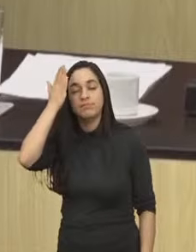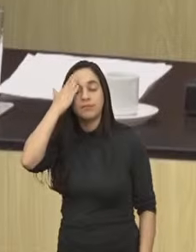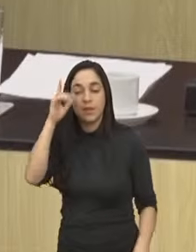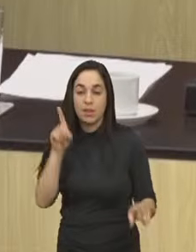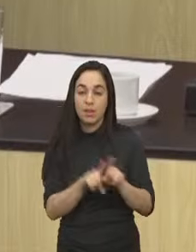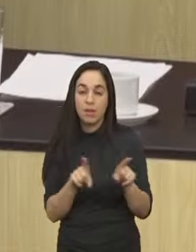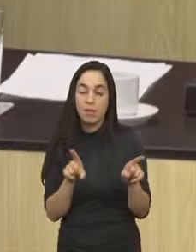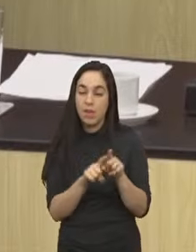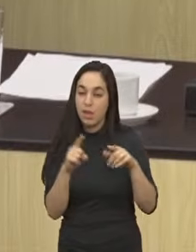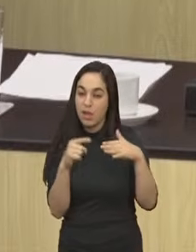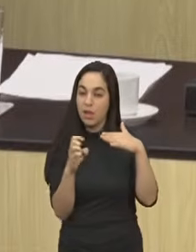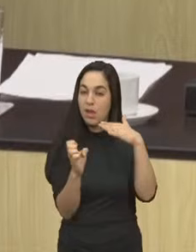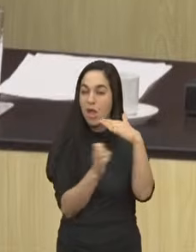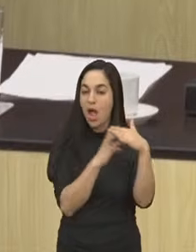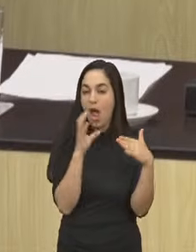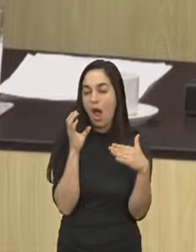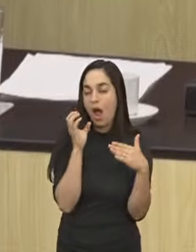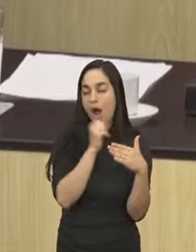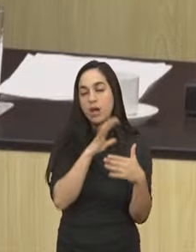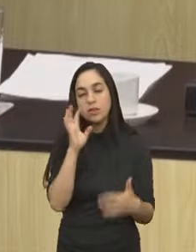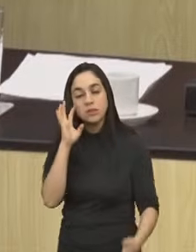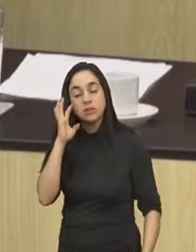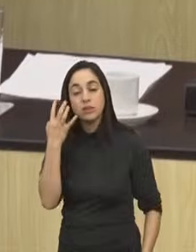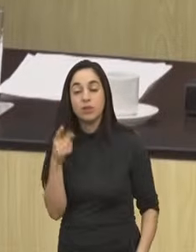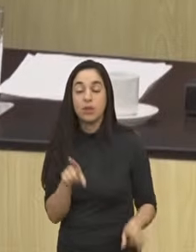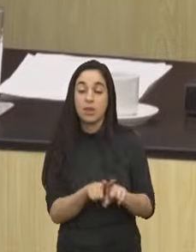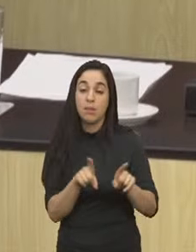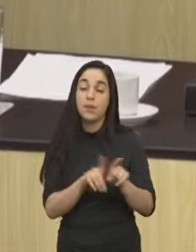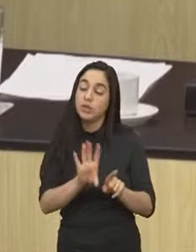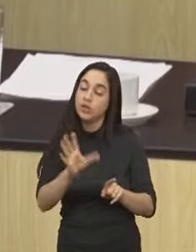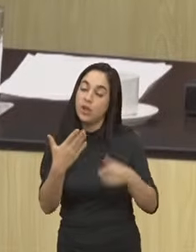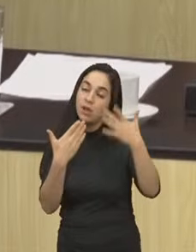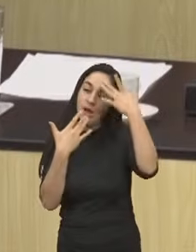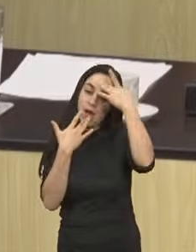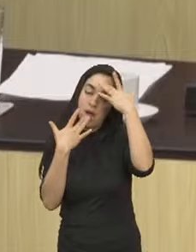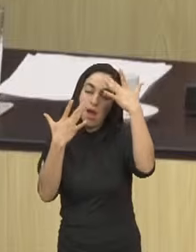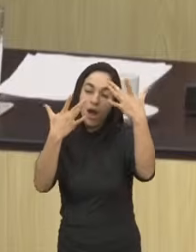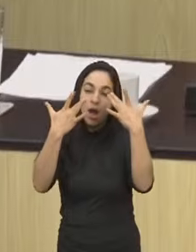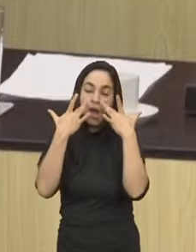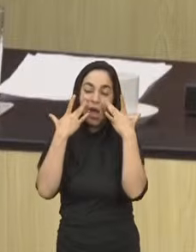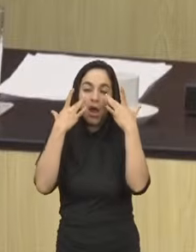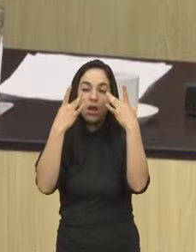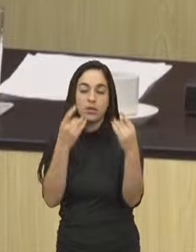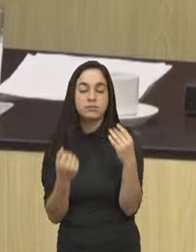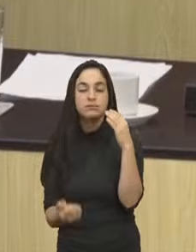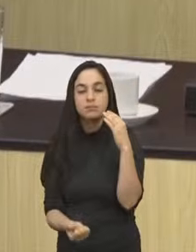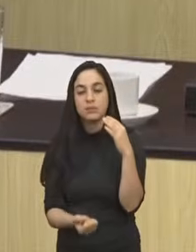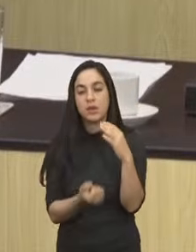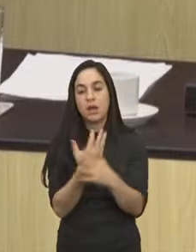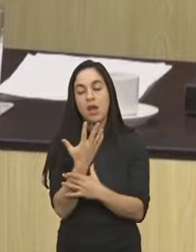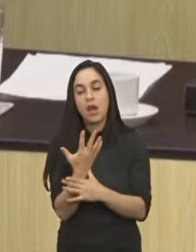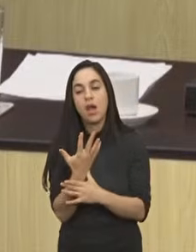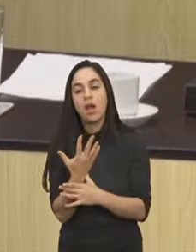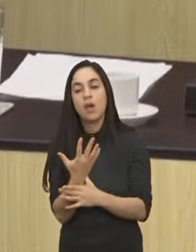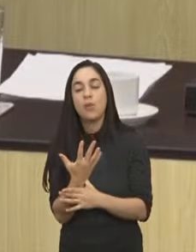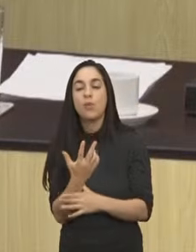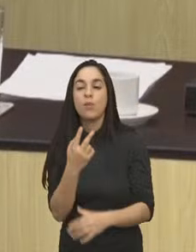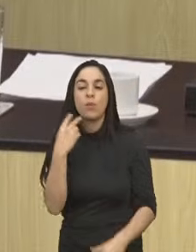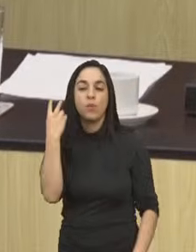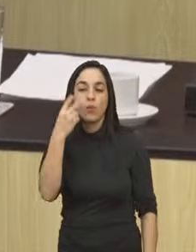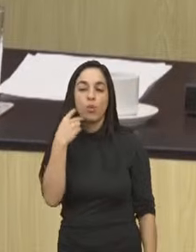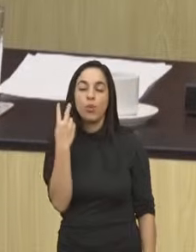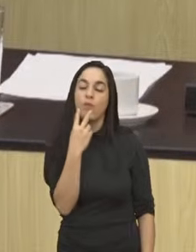dessa empresa. E antecipando agradecimento pela atenção dispensada, subscrevemos. Autoria,